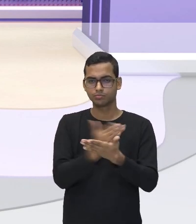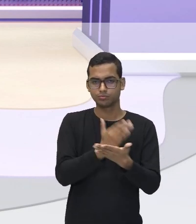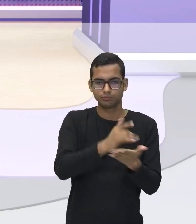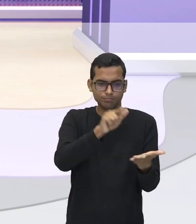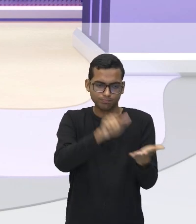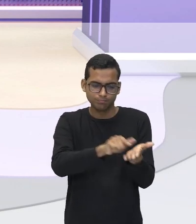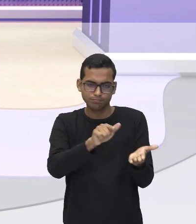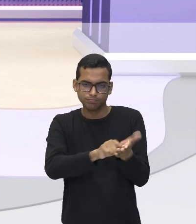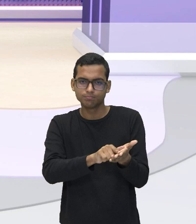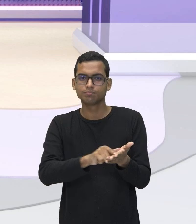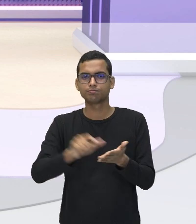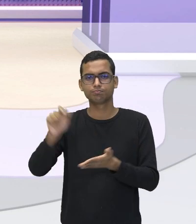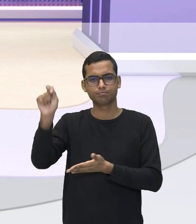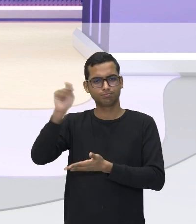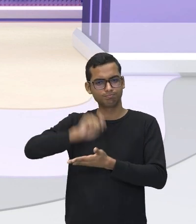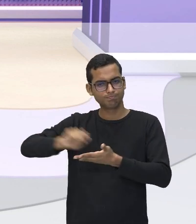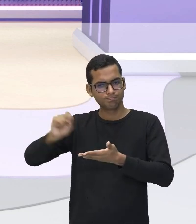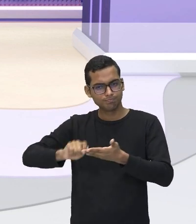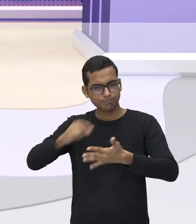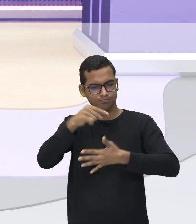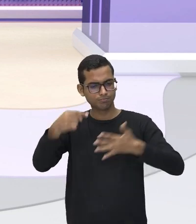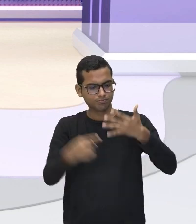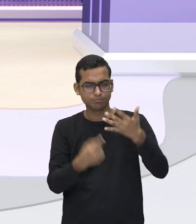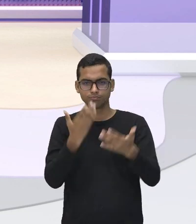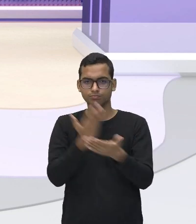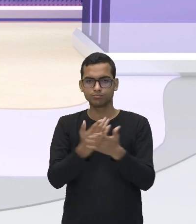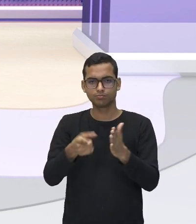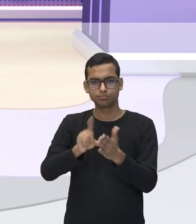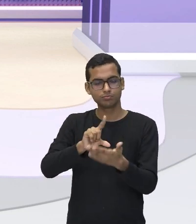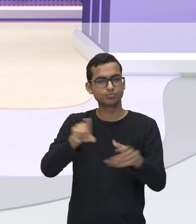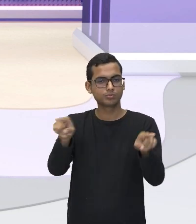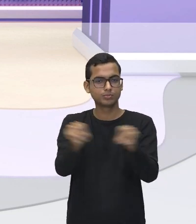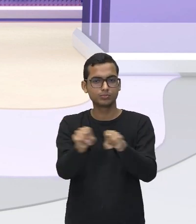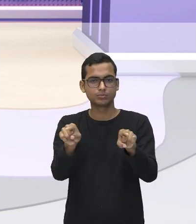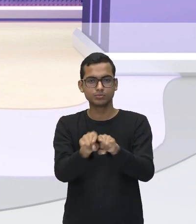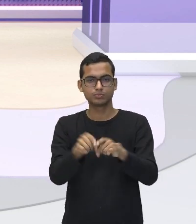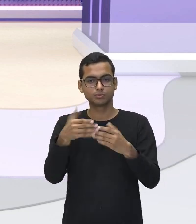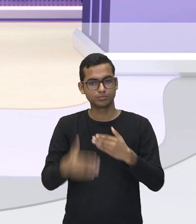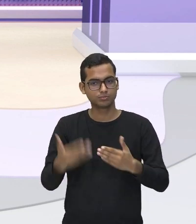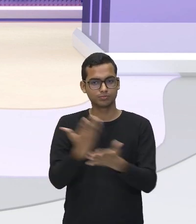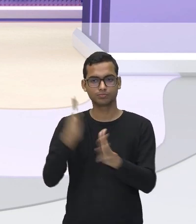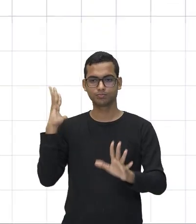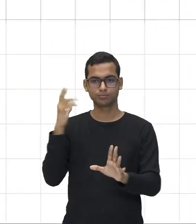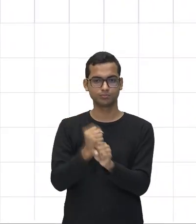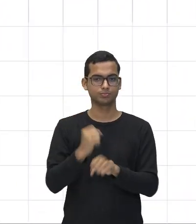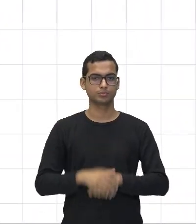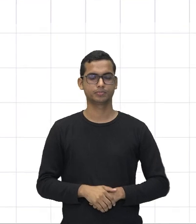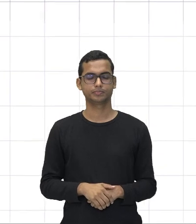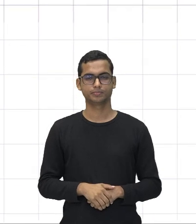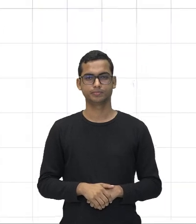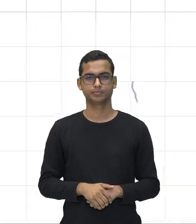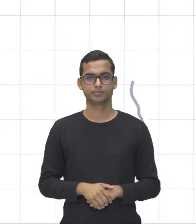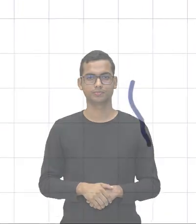lápis, o caderno, os apontamentos das aulas anteriores e vamos para a nossa revisão.